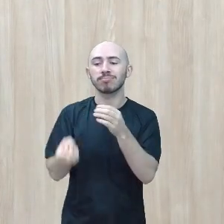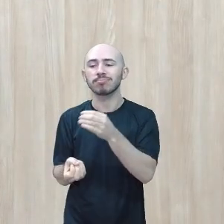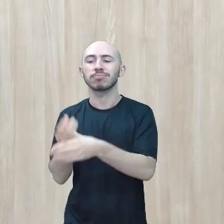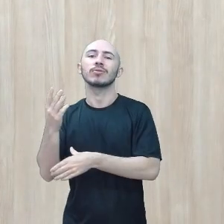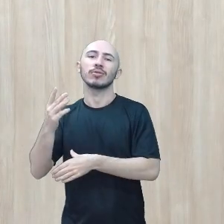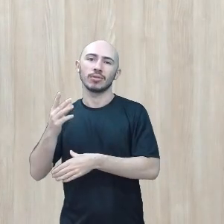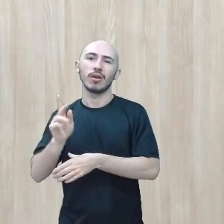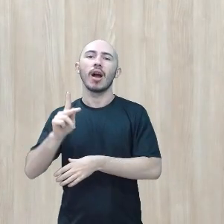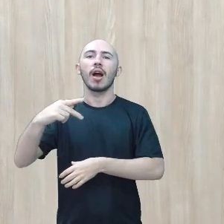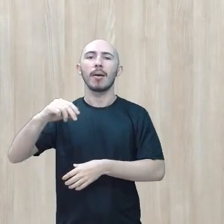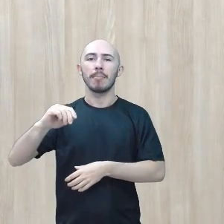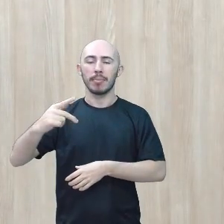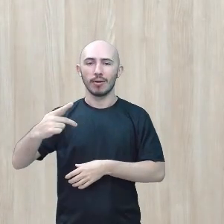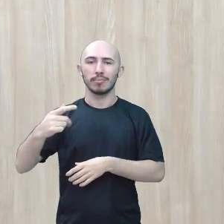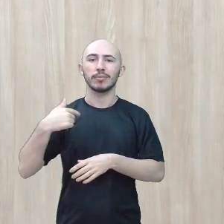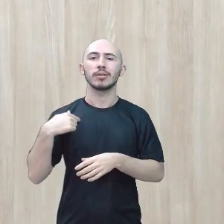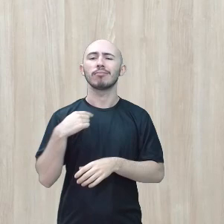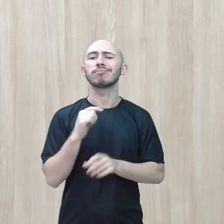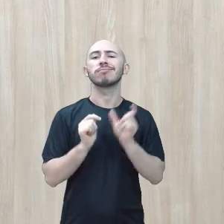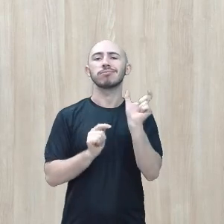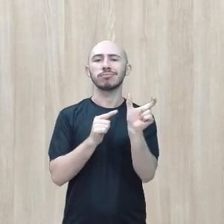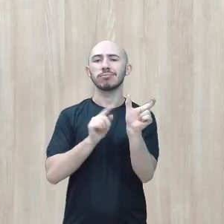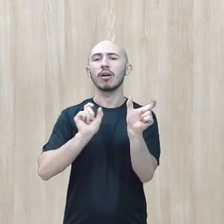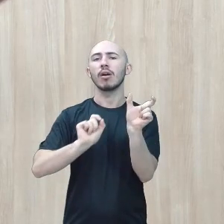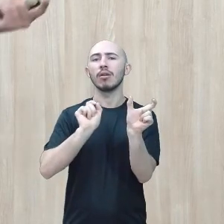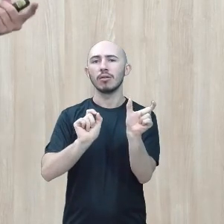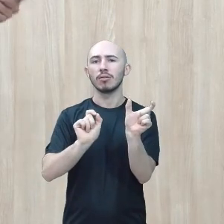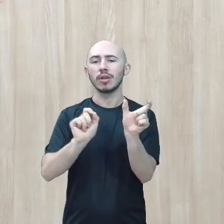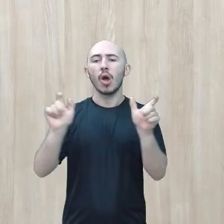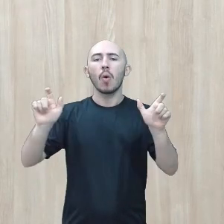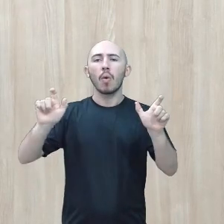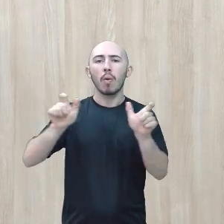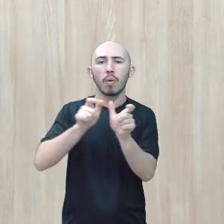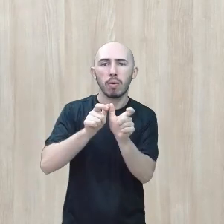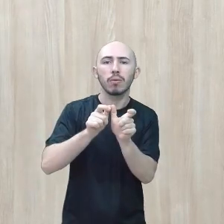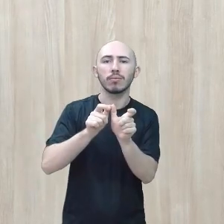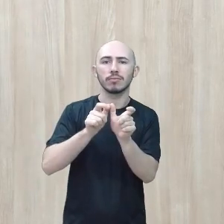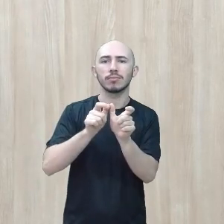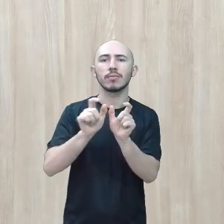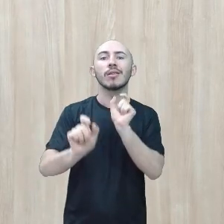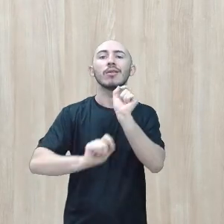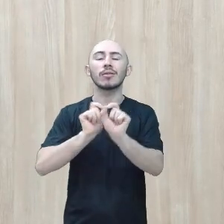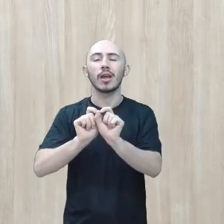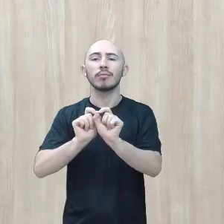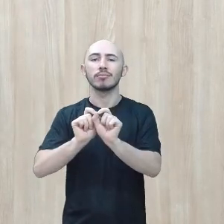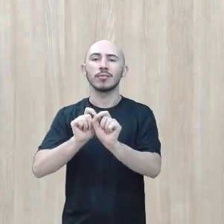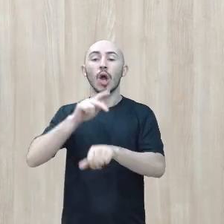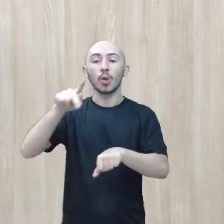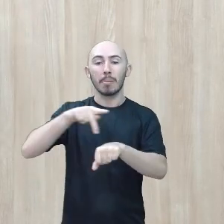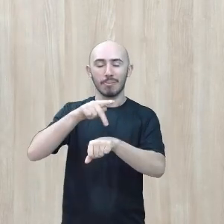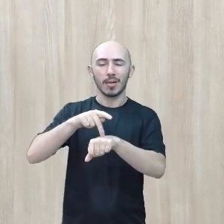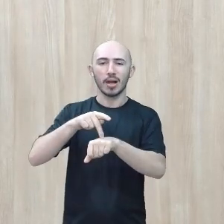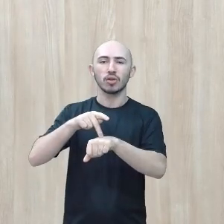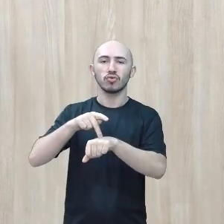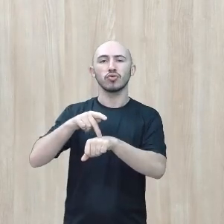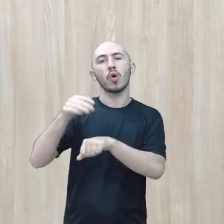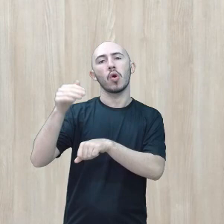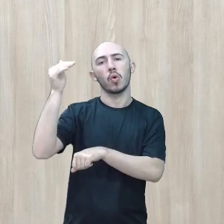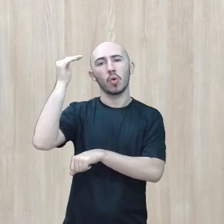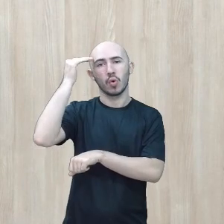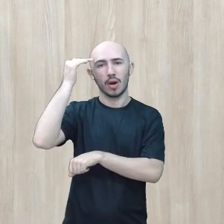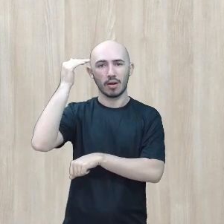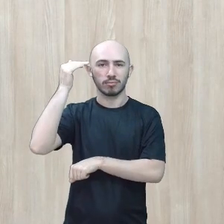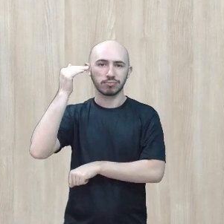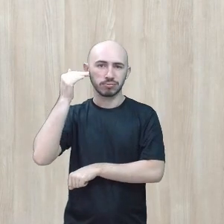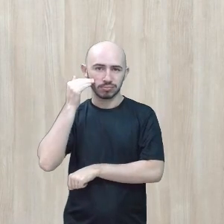K-pop nada mais é que uma palavra resumida de Korean Pop, esse Korean de Coreia, né? Então,